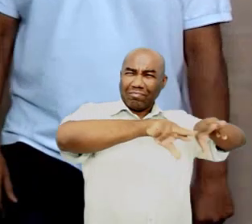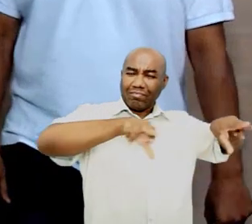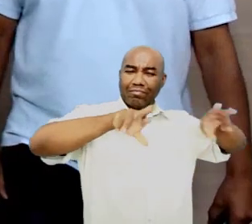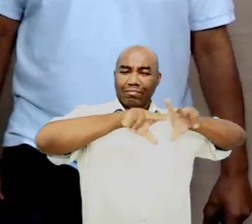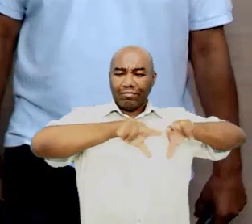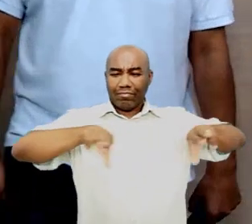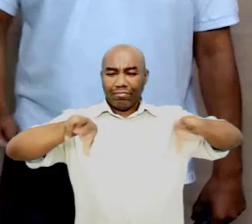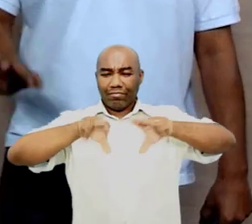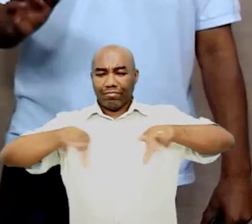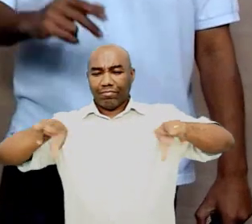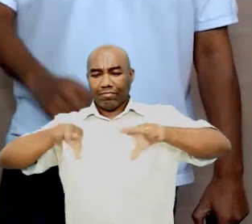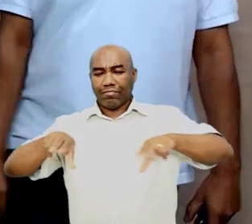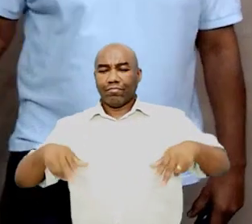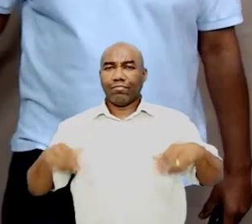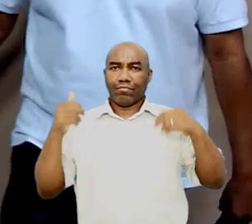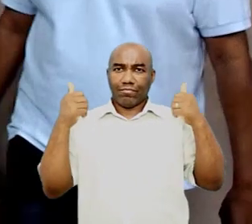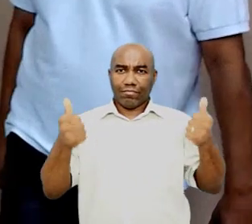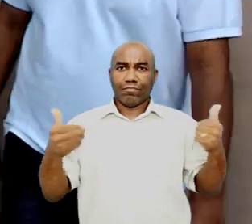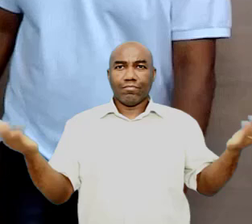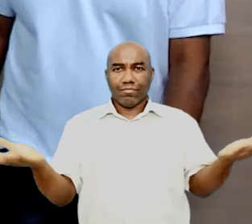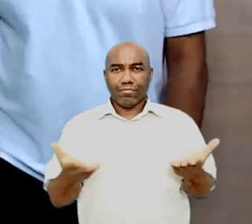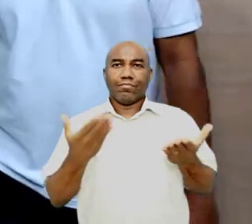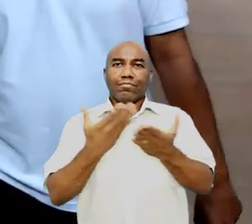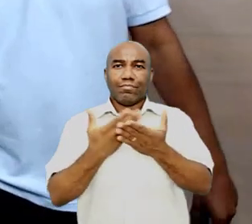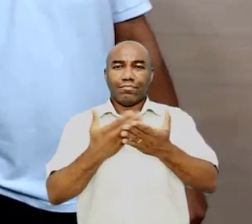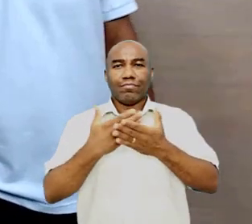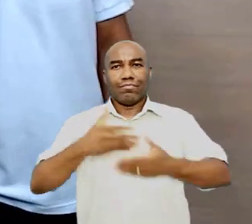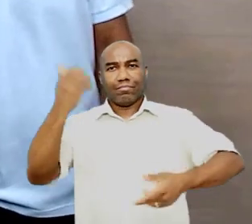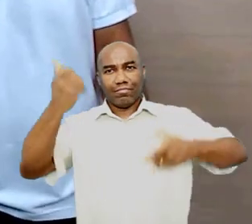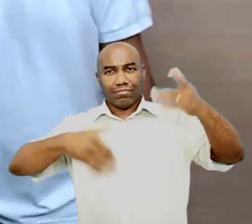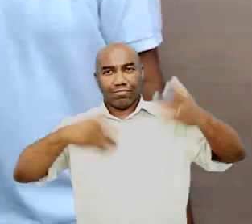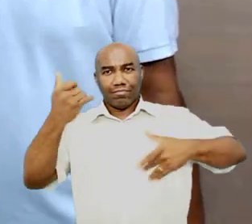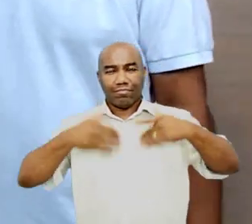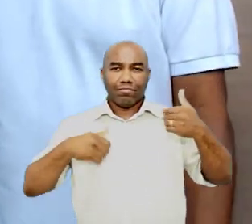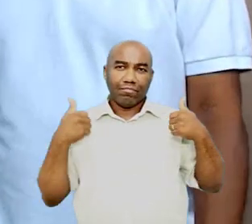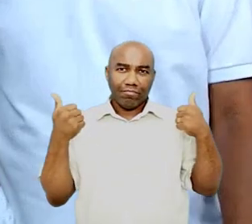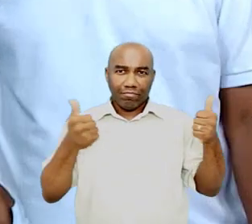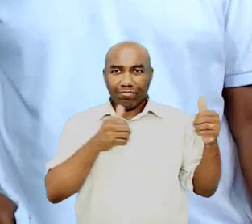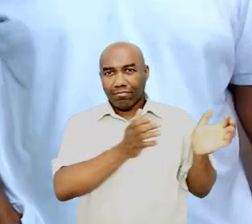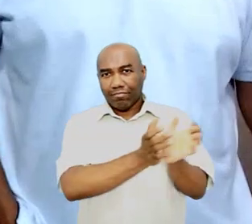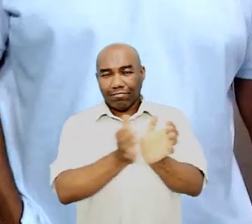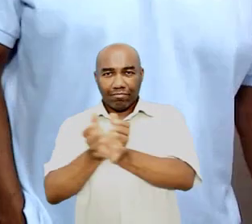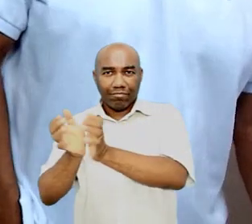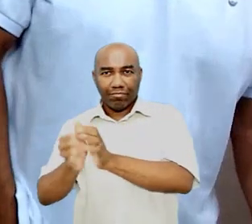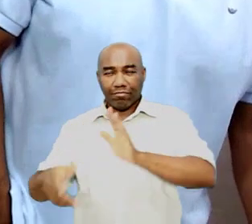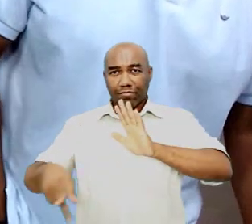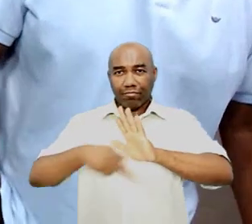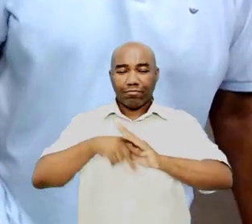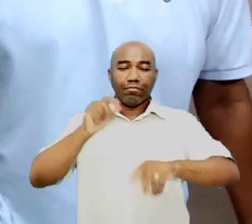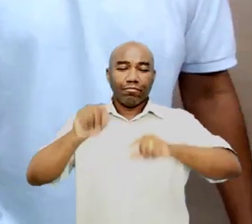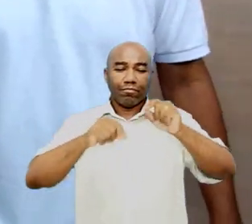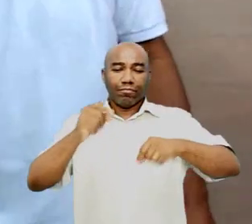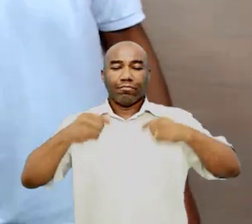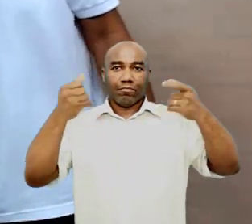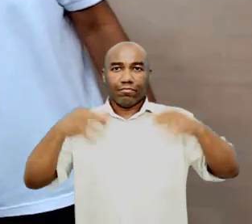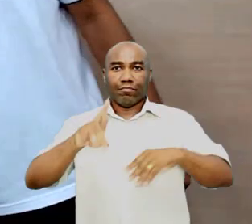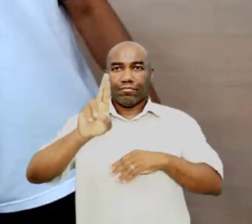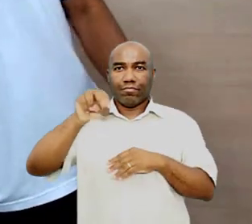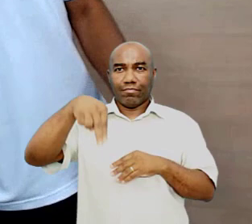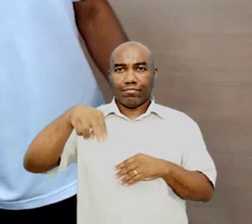conhece. Certo? Então, essa aula hoje, nós terminamos com o quê? Estrutura do